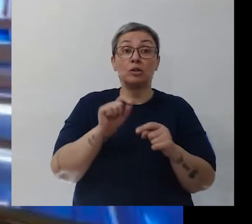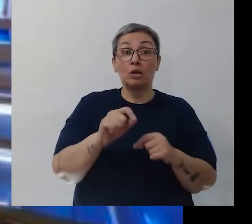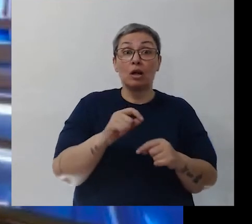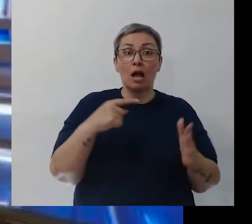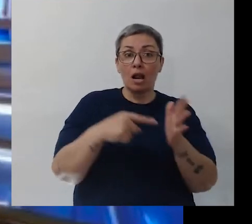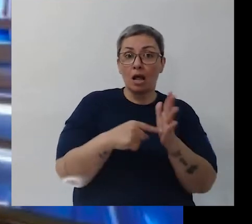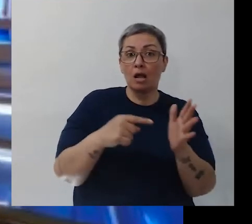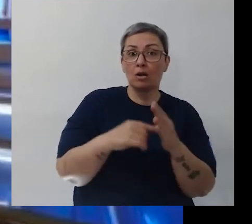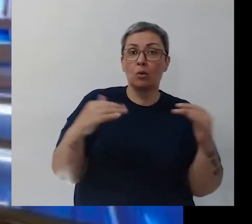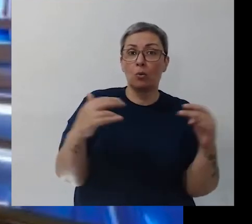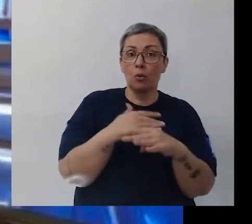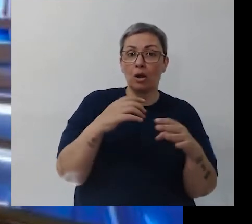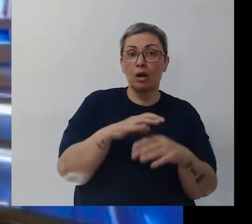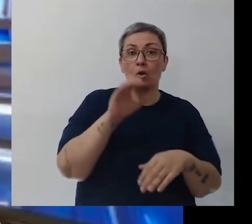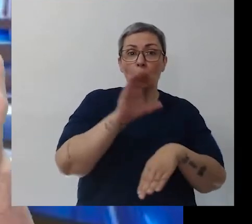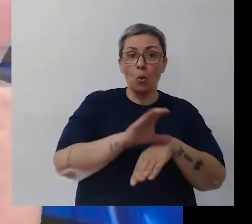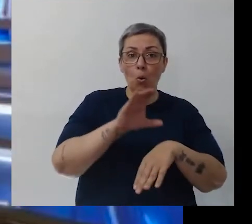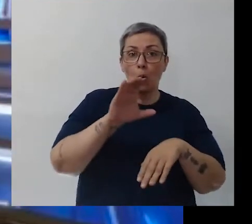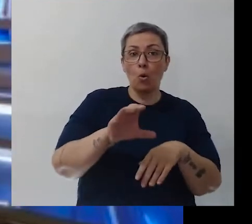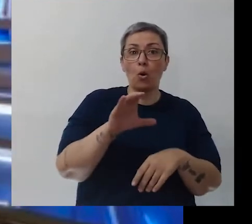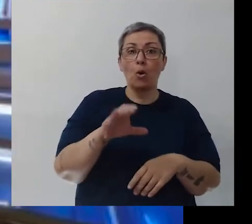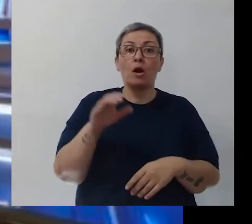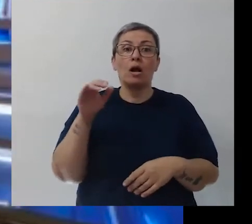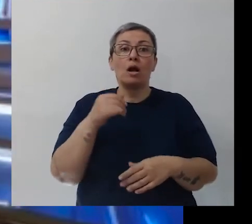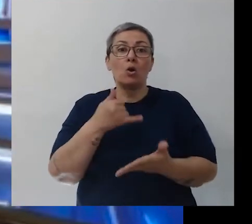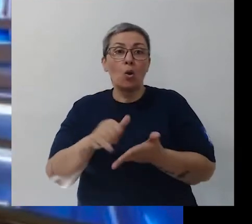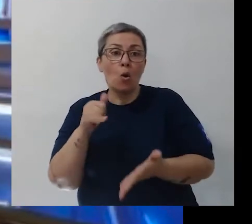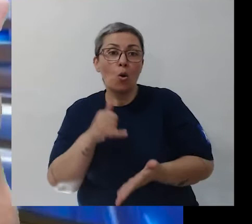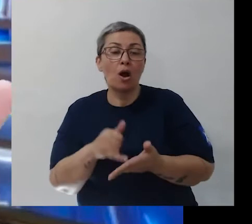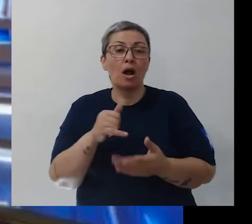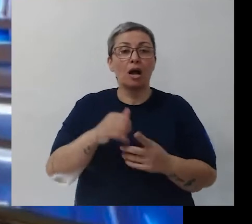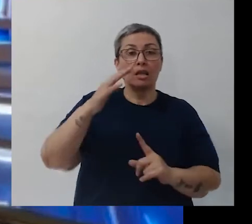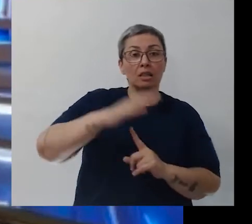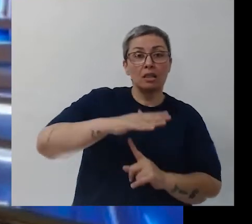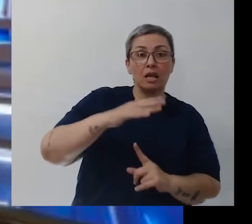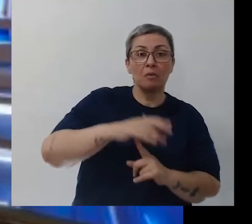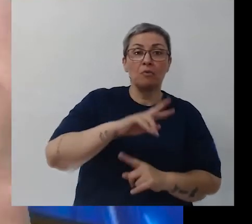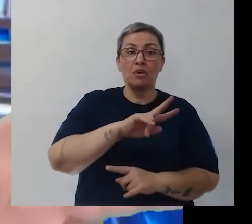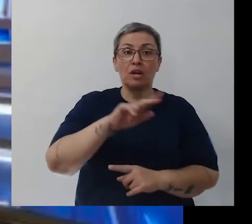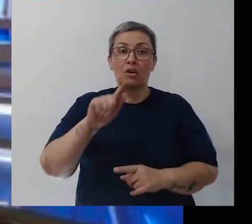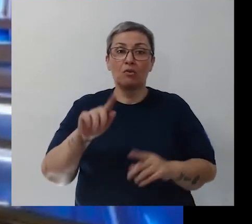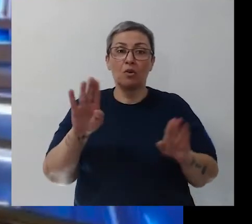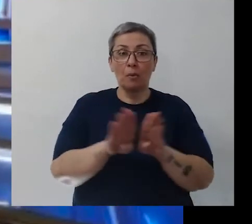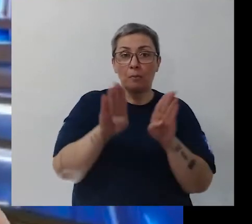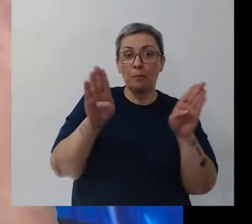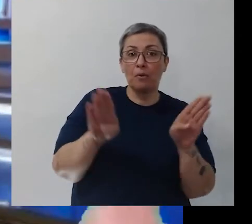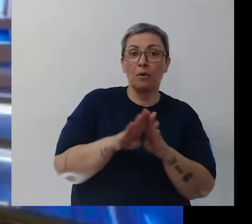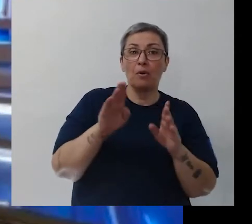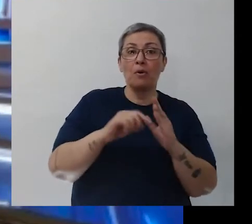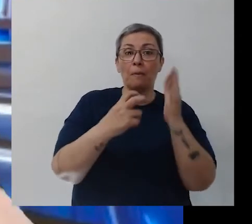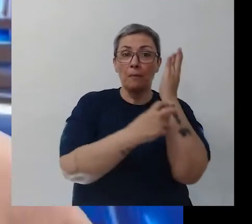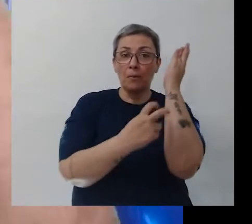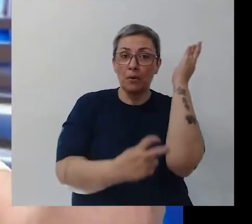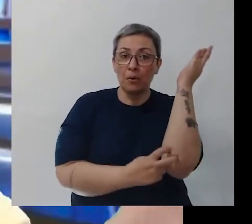de aglomeração nos bairros de Cumbica, Cocaia, Tabuão, Vila Galvão, Bom Sucesso, Copoúva, Ponte Grande, Parque